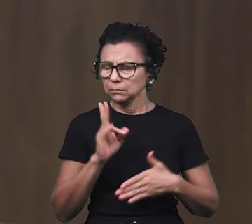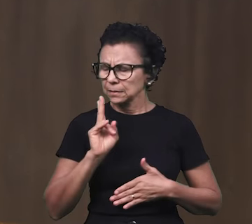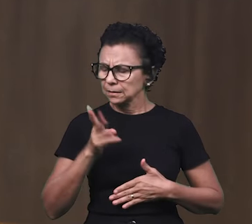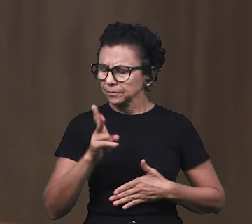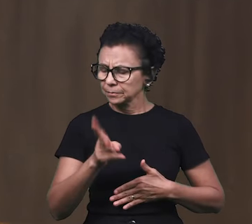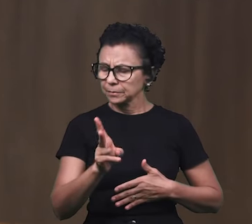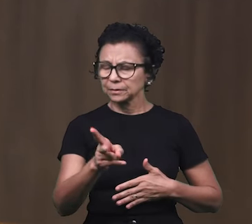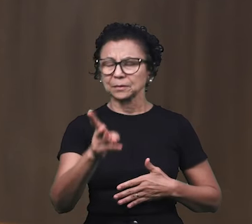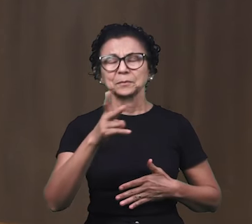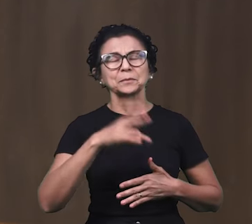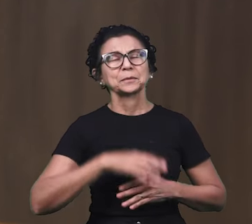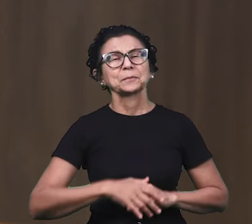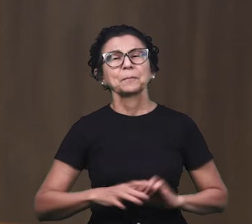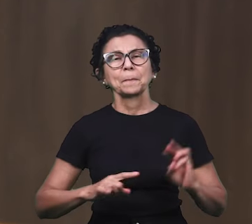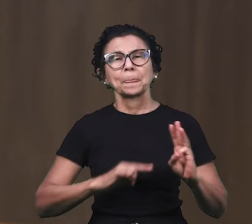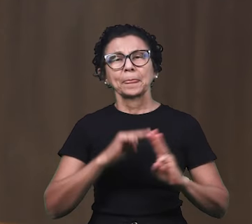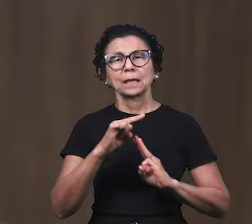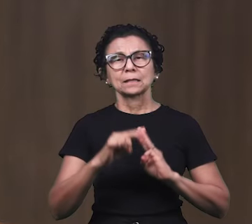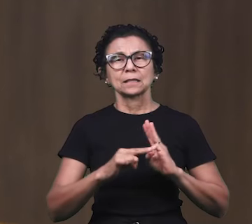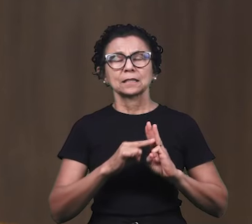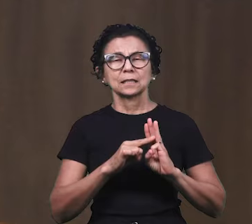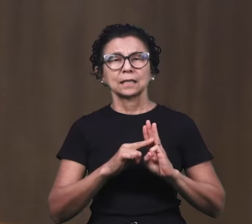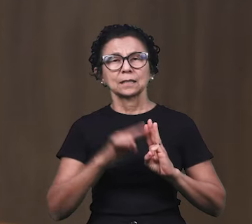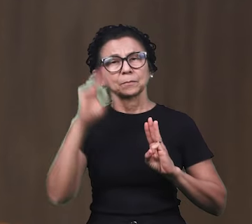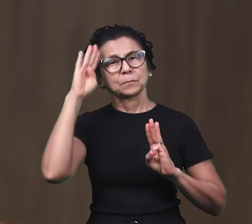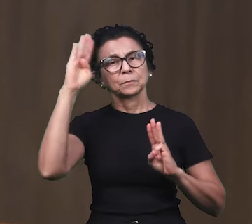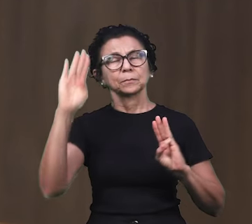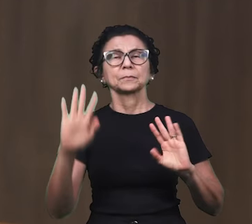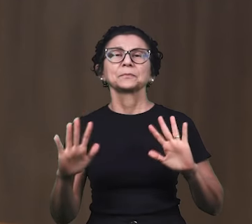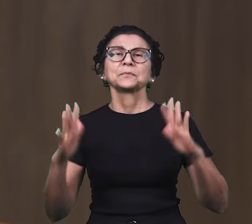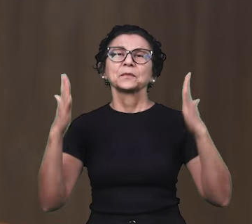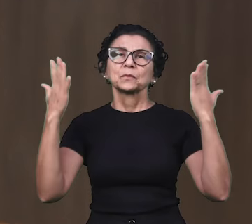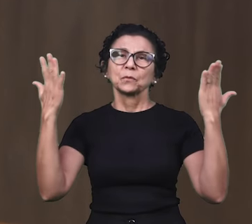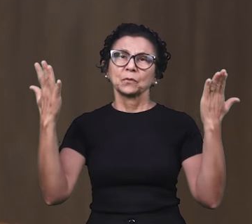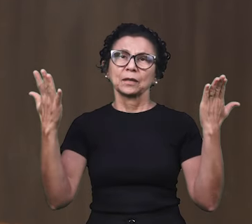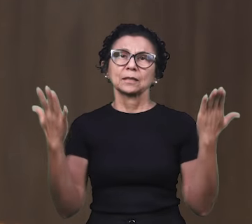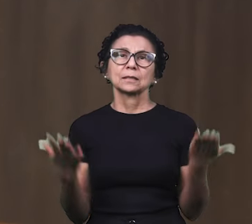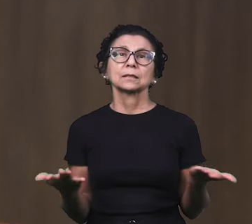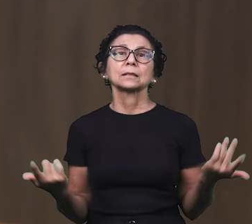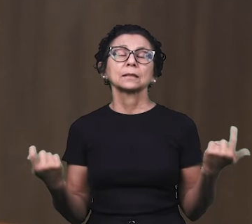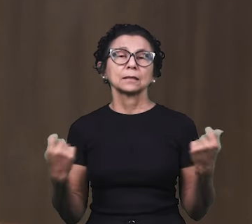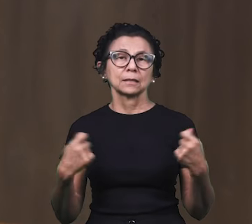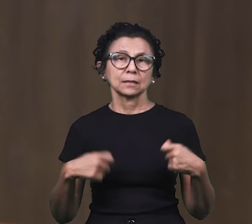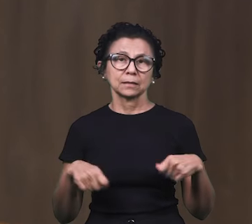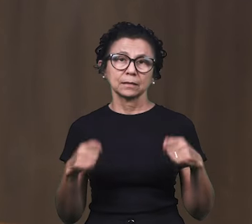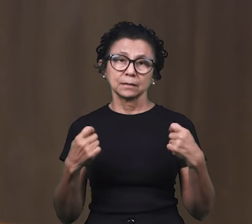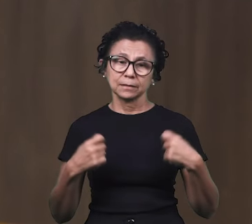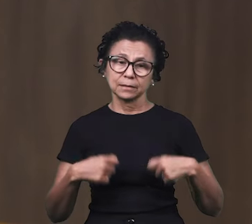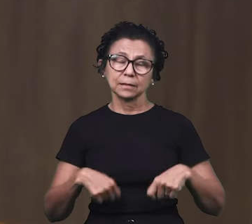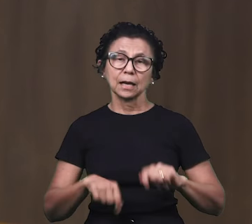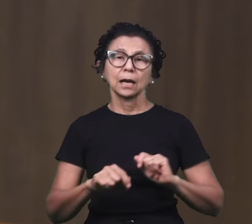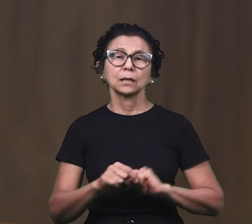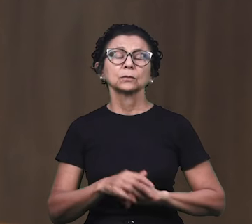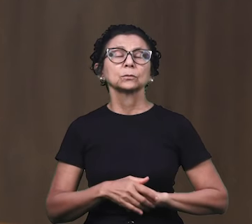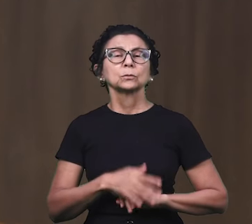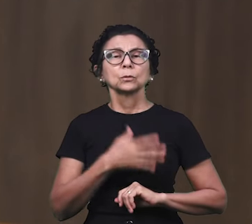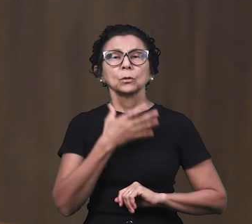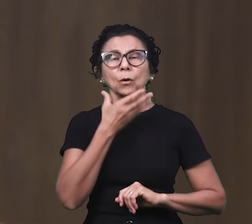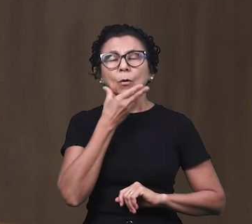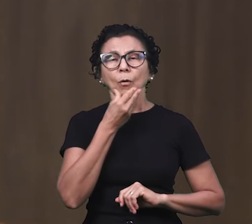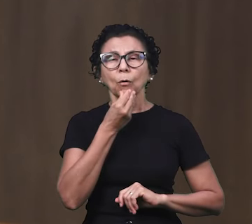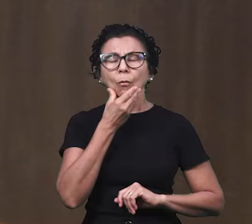sempre, essas 3 principais festas deveriam comparecer a elas todos